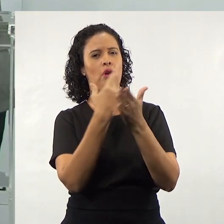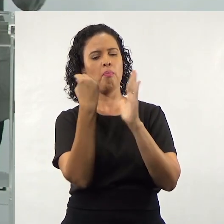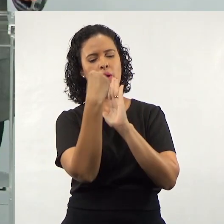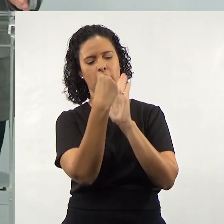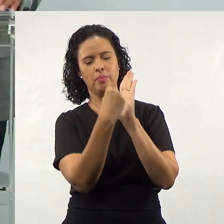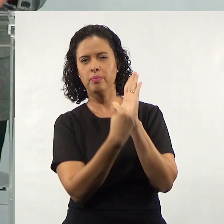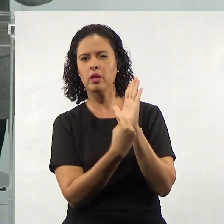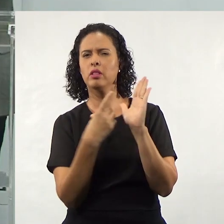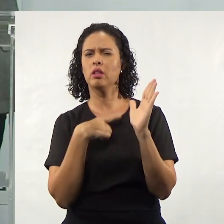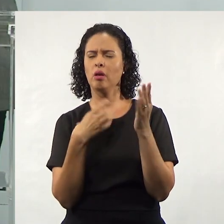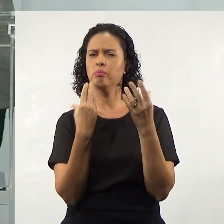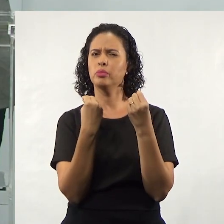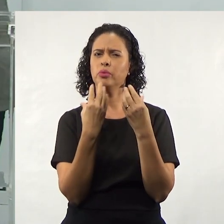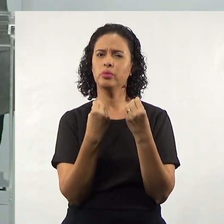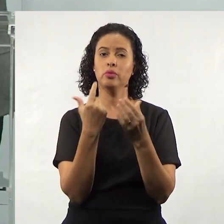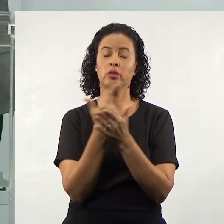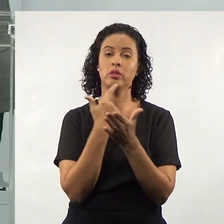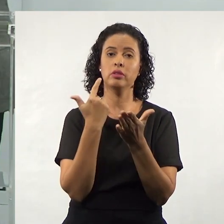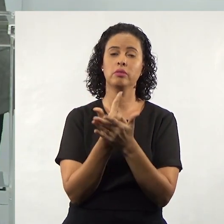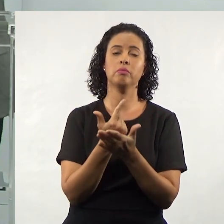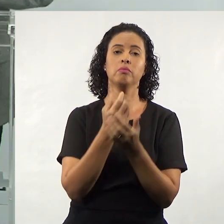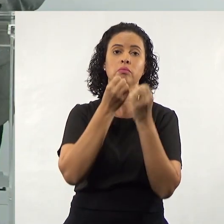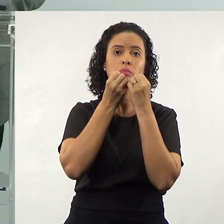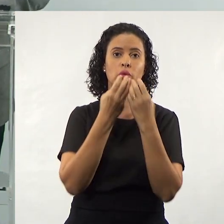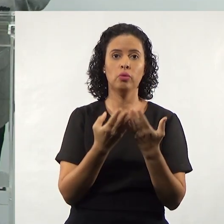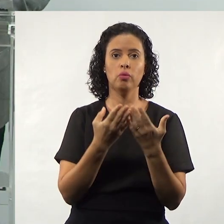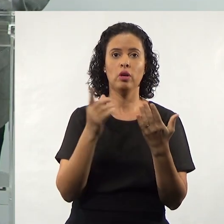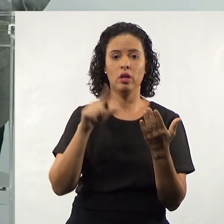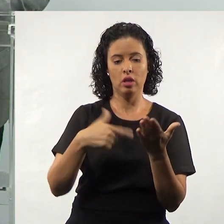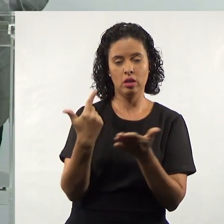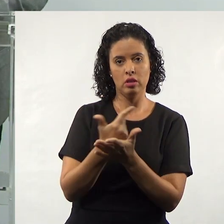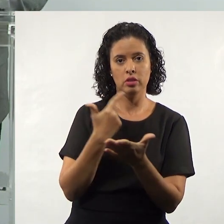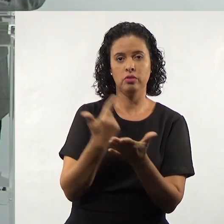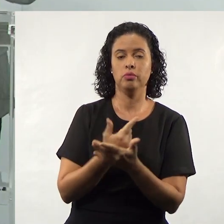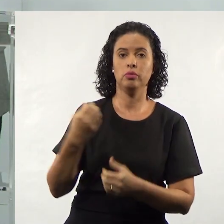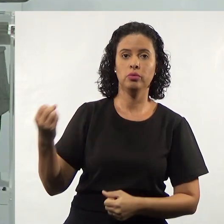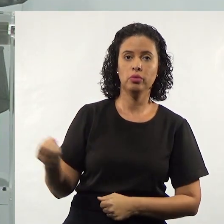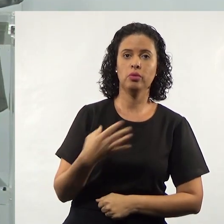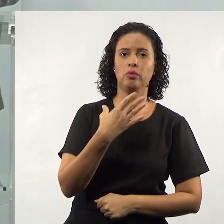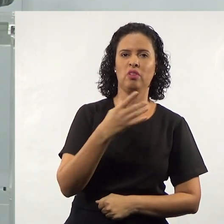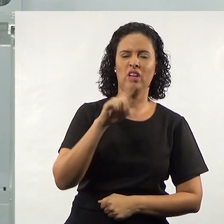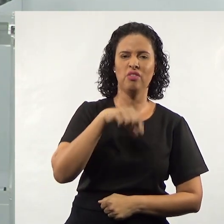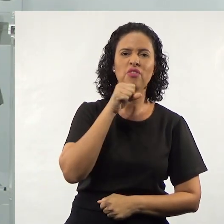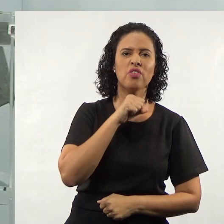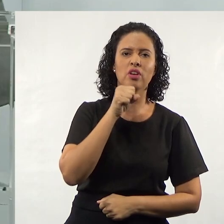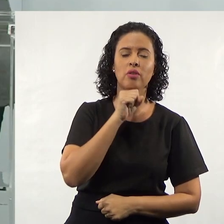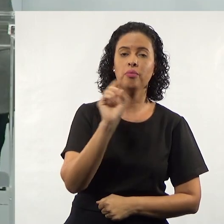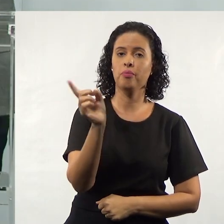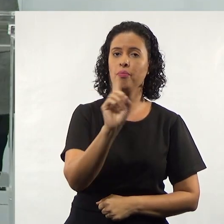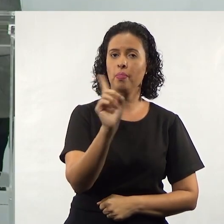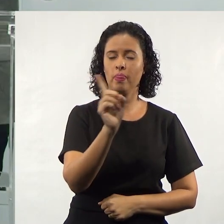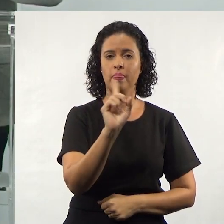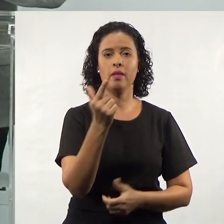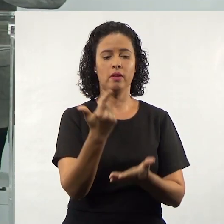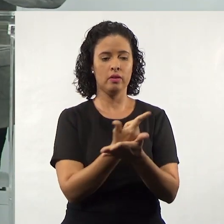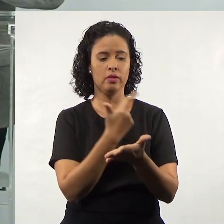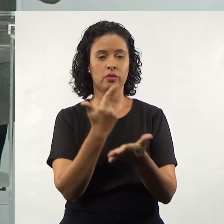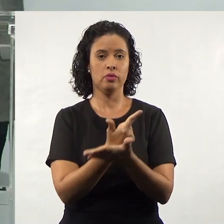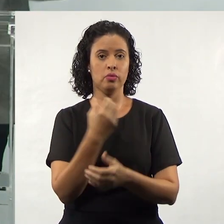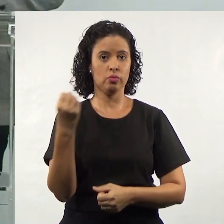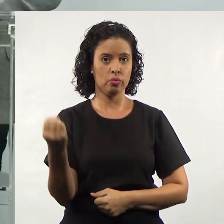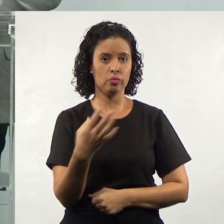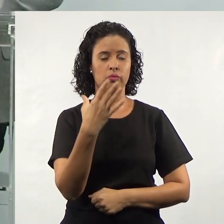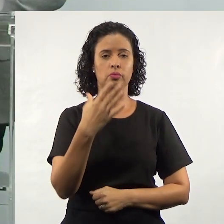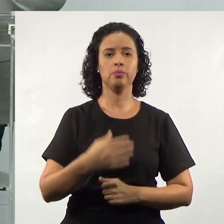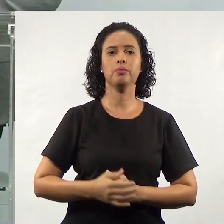Tem muita coisa, tem muito livro bom e é livro atualizado, tá? Não é livro velho, não. É livro com conteúdo